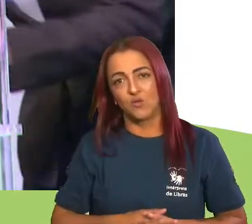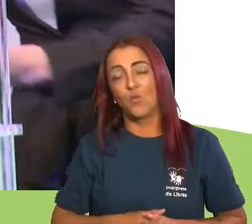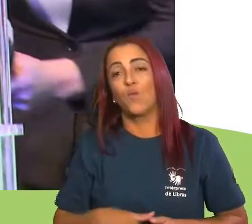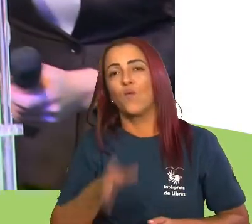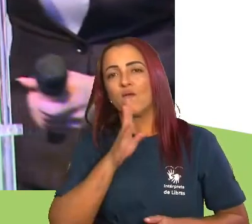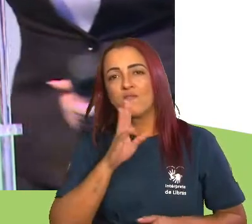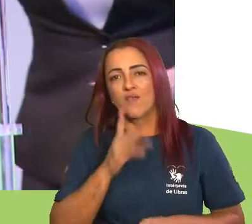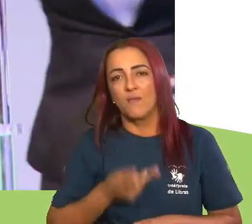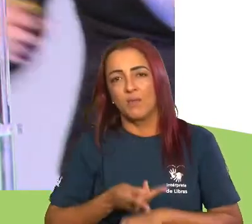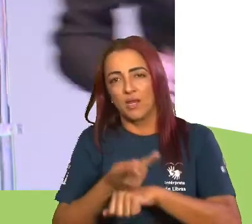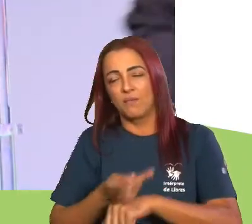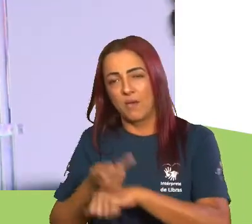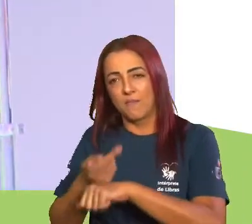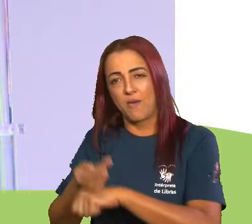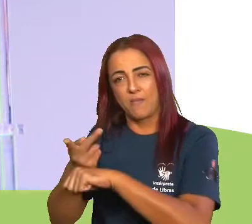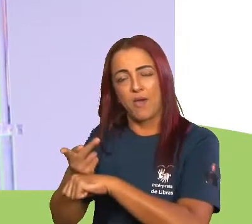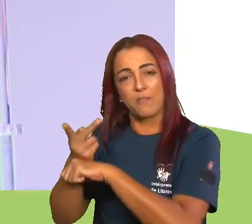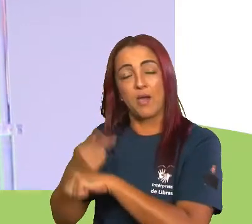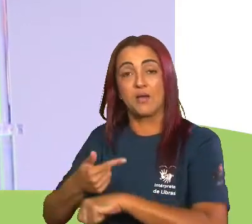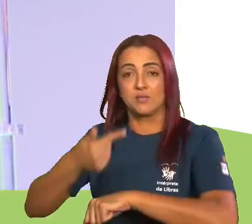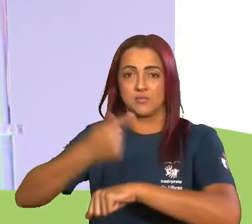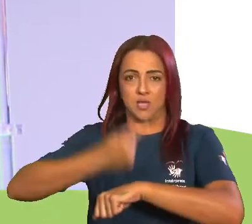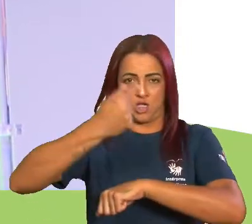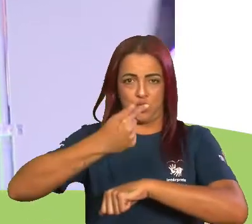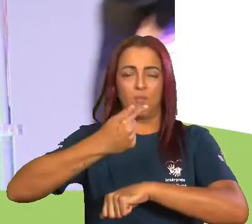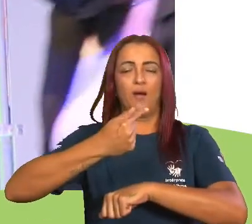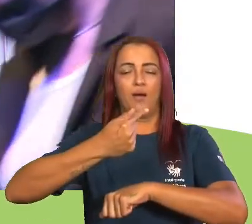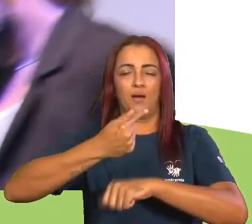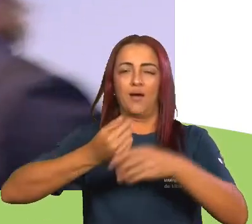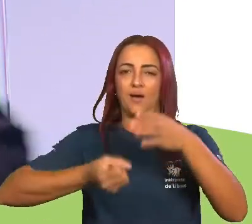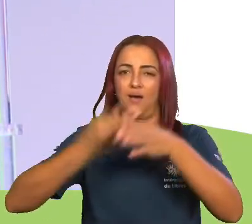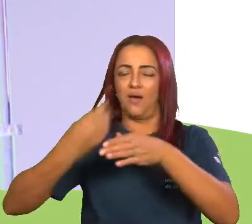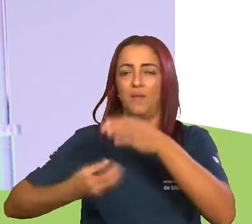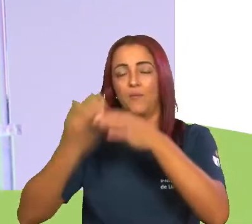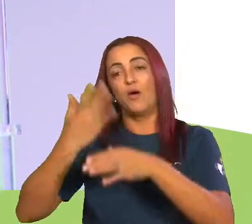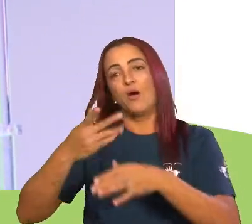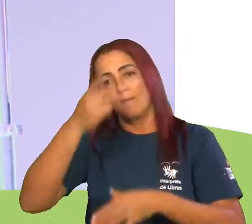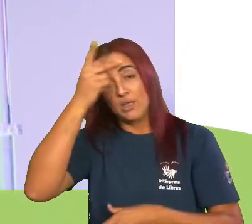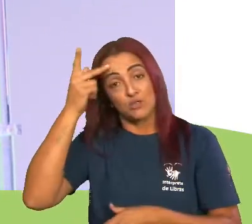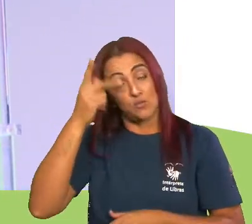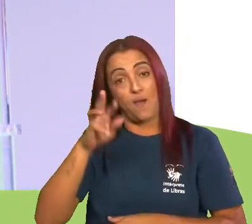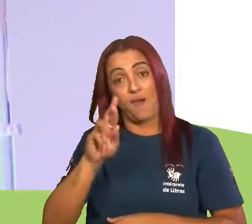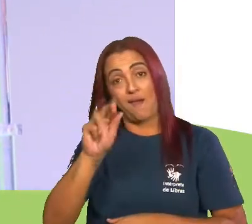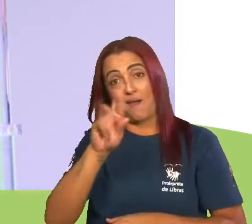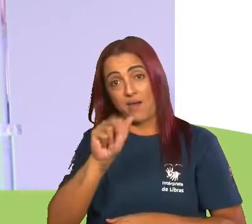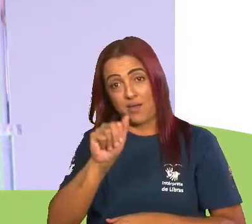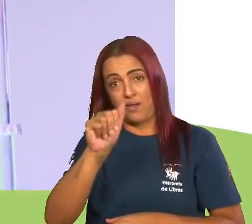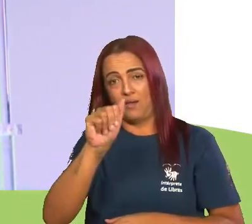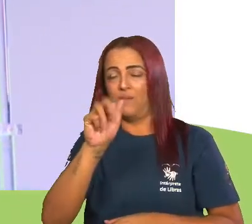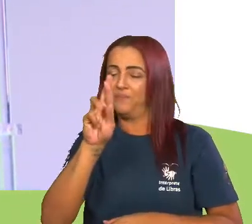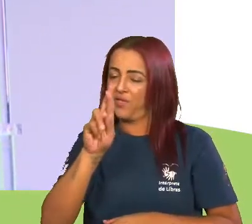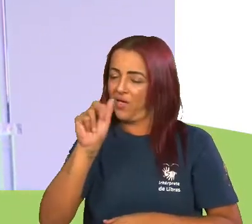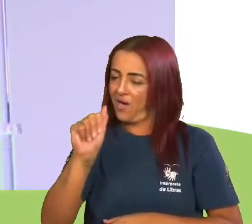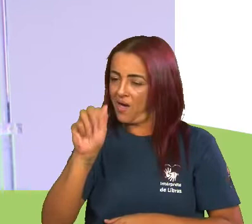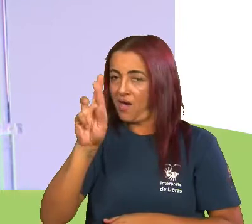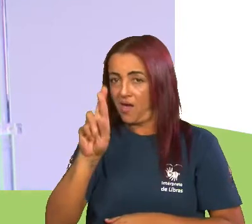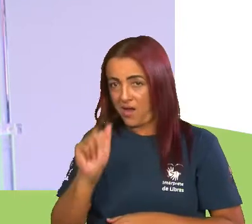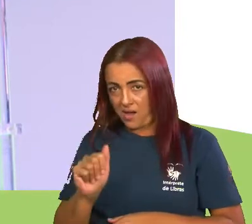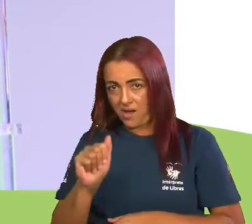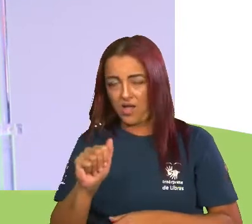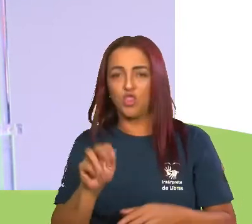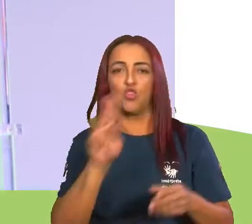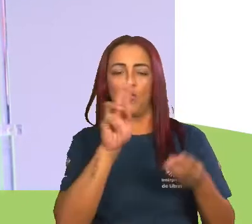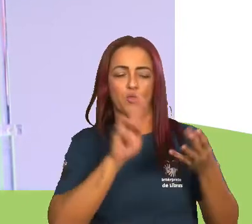os premiados da 7ª edição do Prêmio Gente Rara? Para variar, a lista desse ano reúne nomes muito